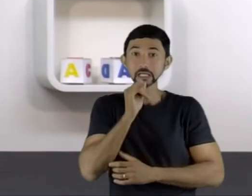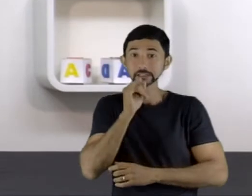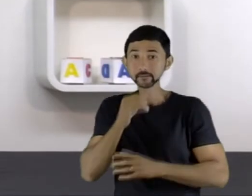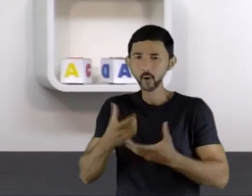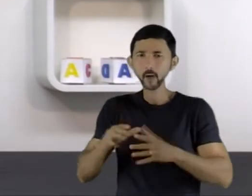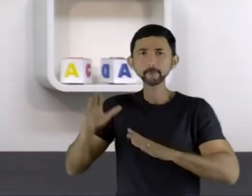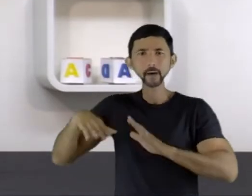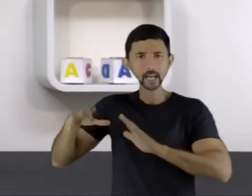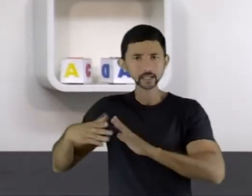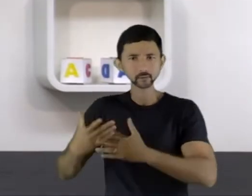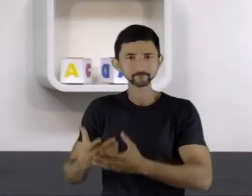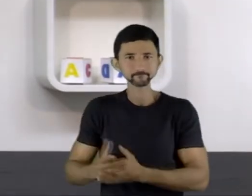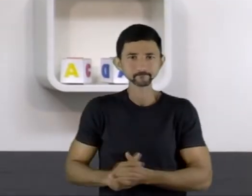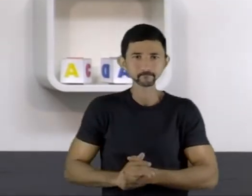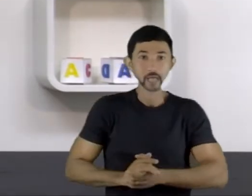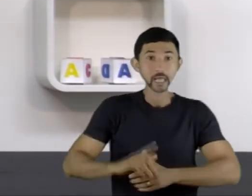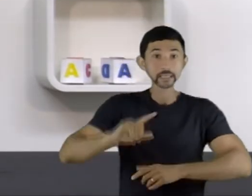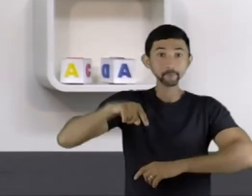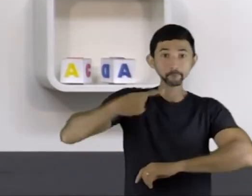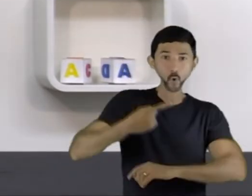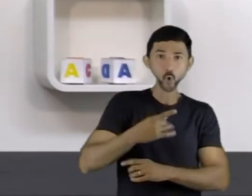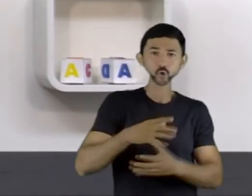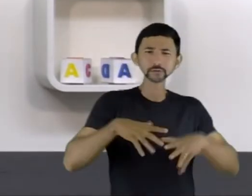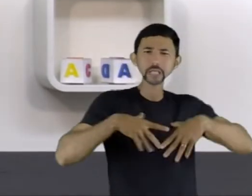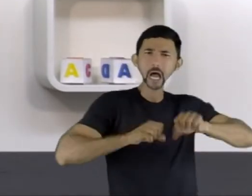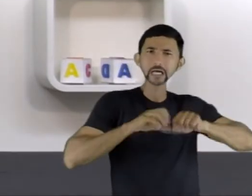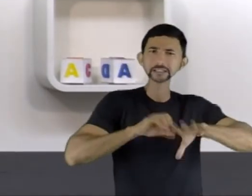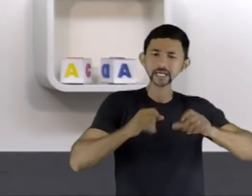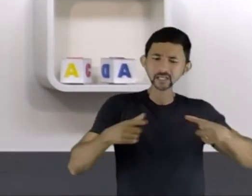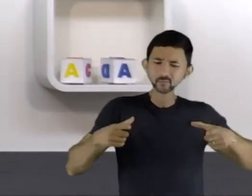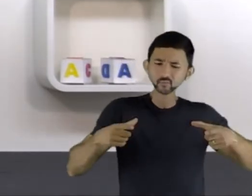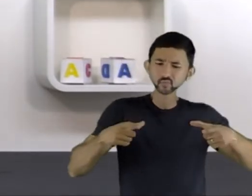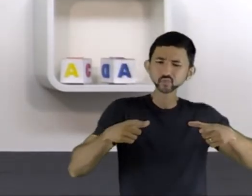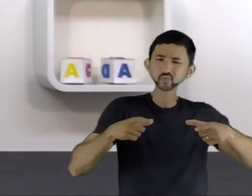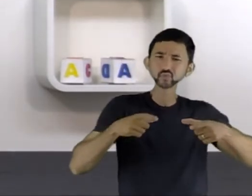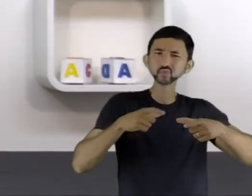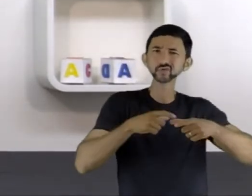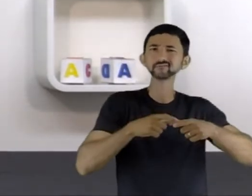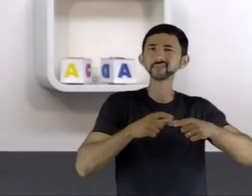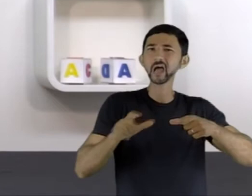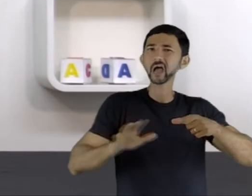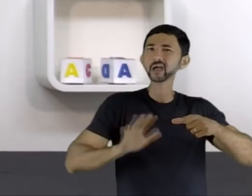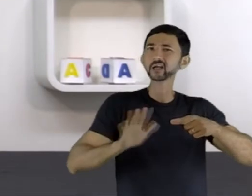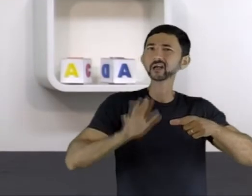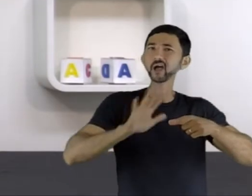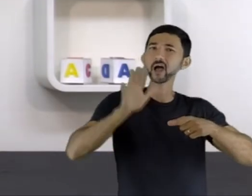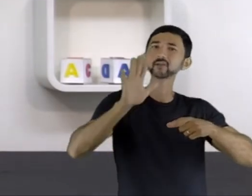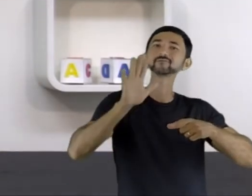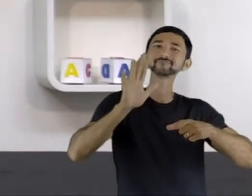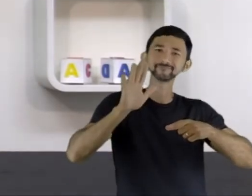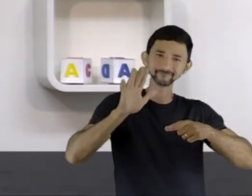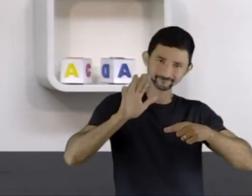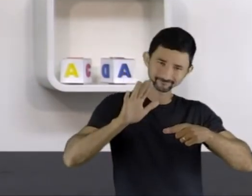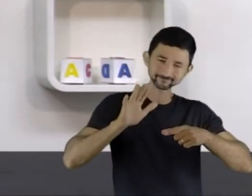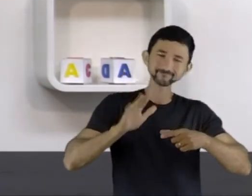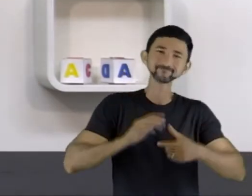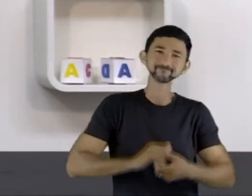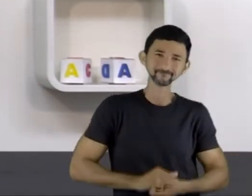açaí tem, mais caro fica. Aí quando começa a tal da entre safra, que não tem açaí em abundância no mercado, o açaí